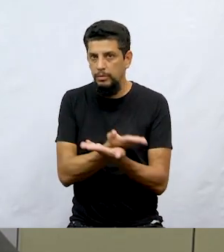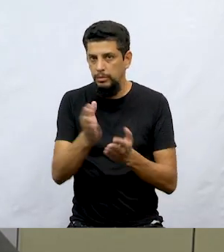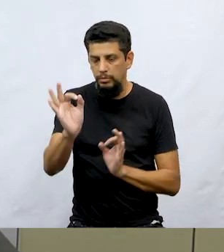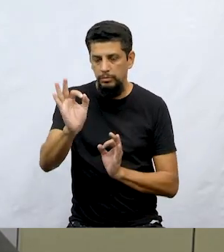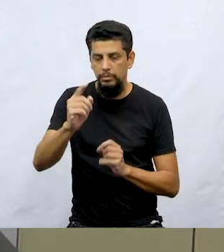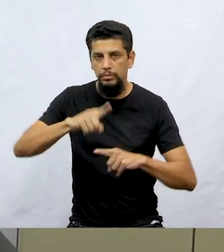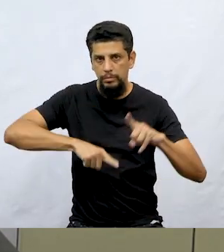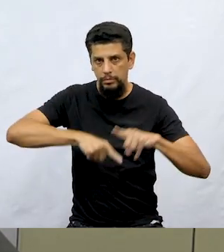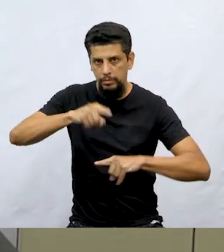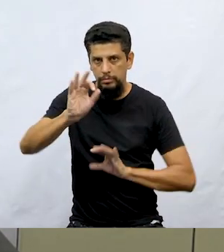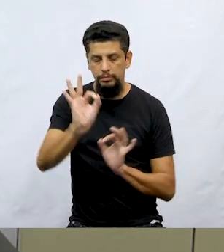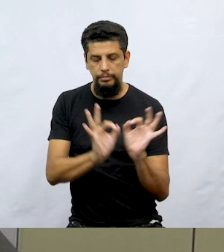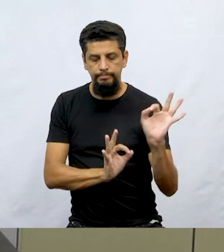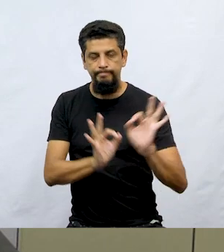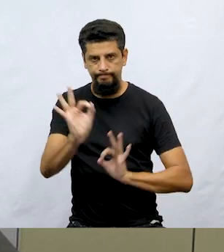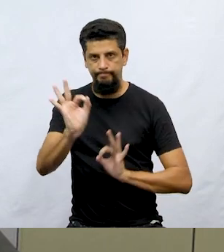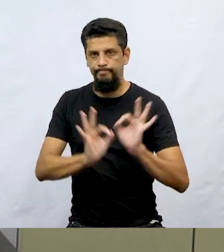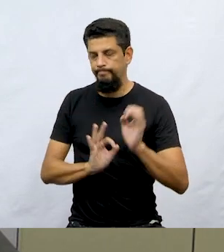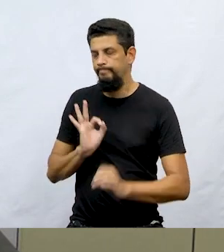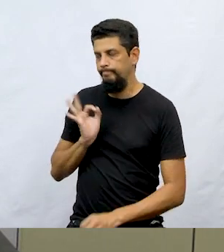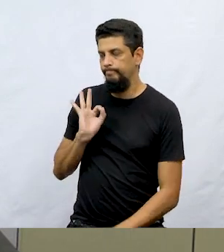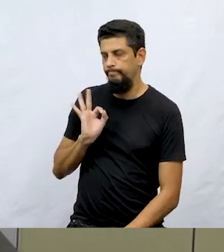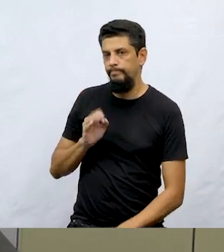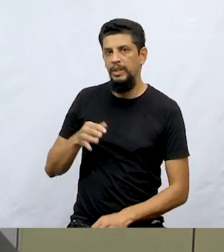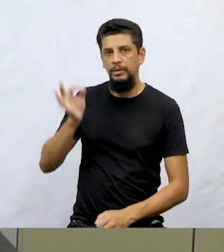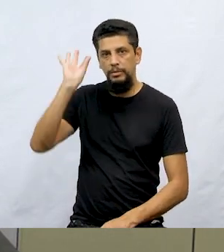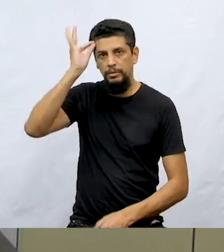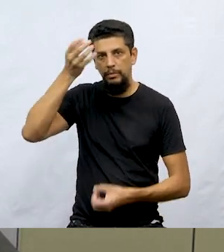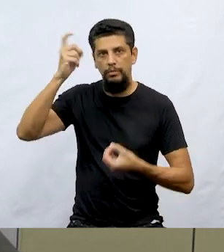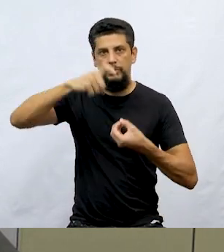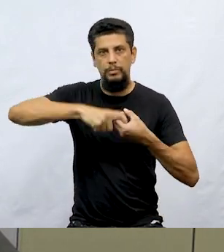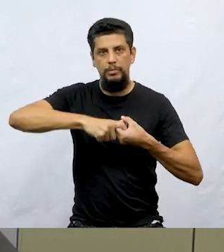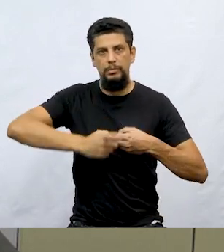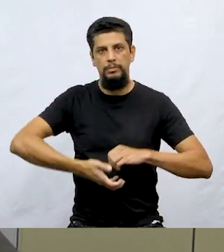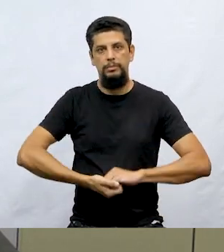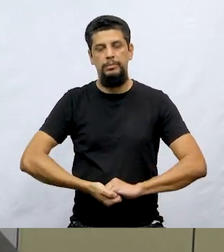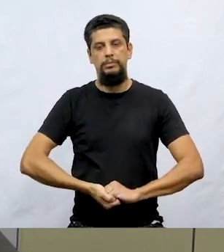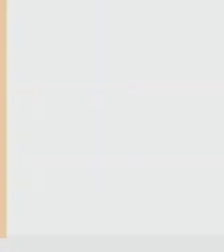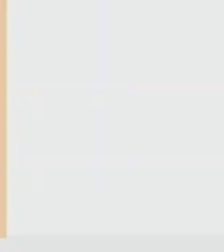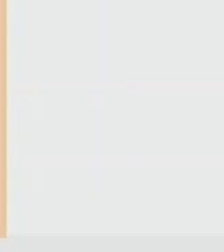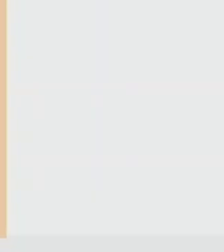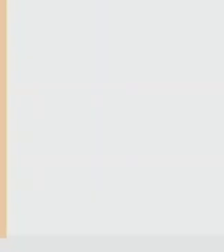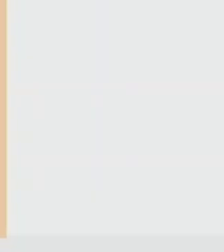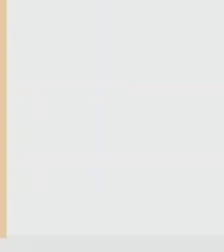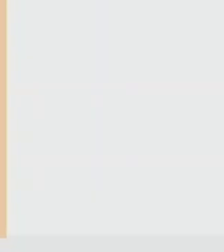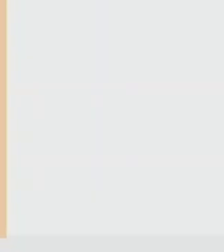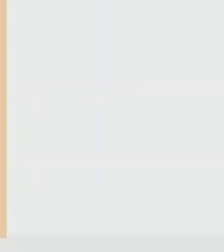dar um tempinho para vocês organizarem esses materiais, né, professor? E a gente já volta.